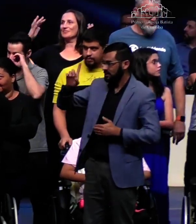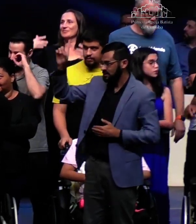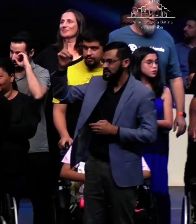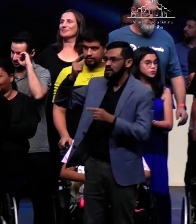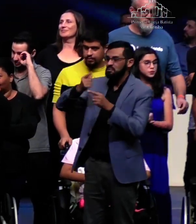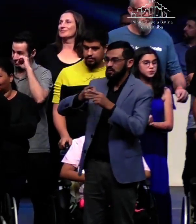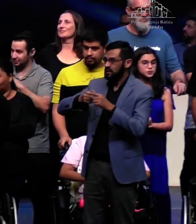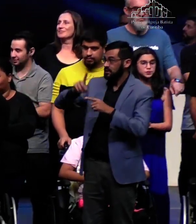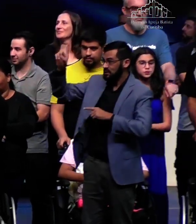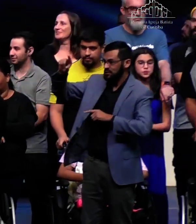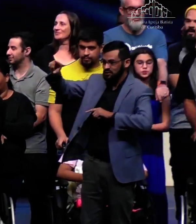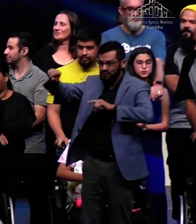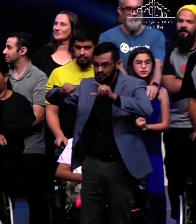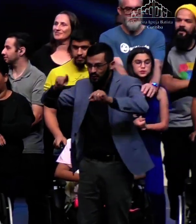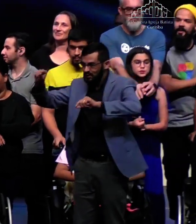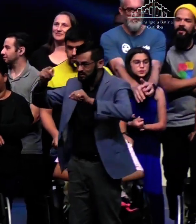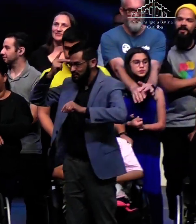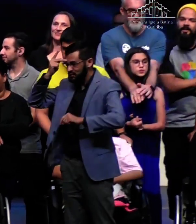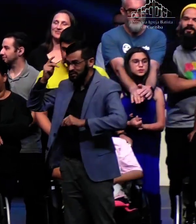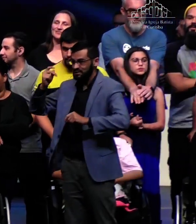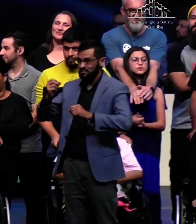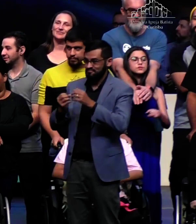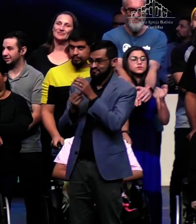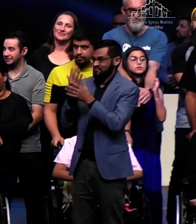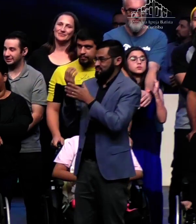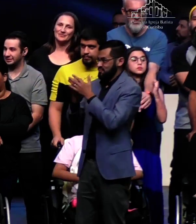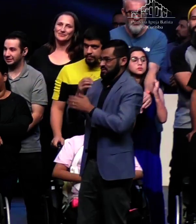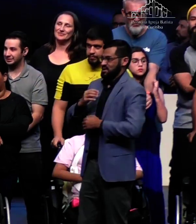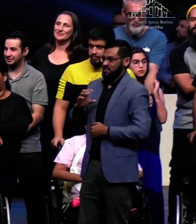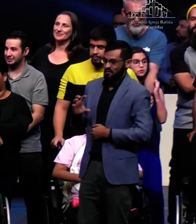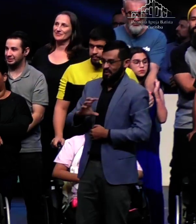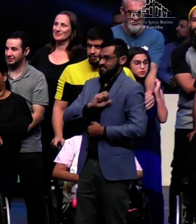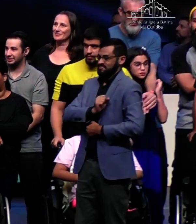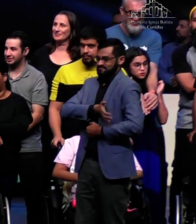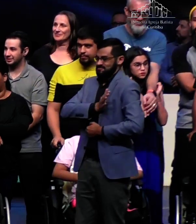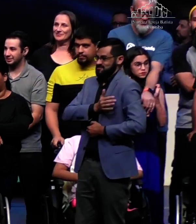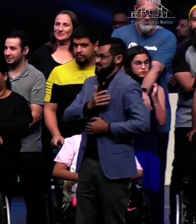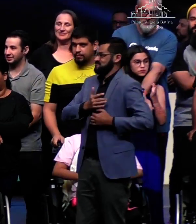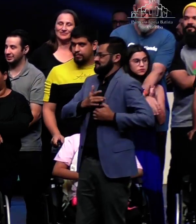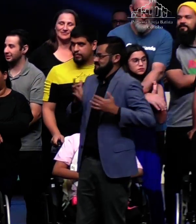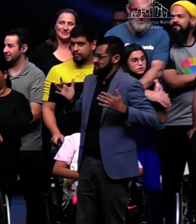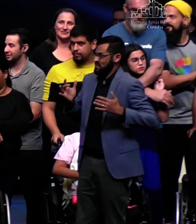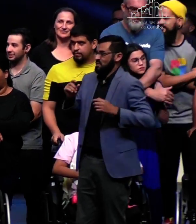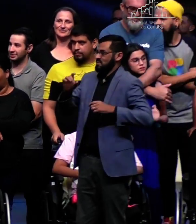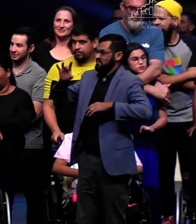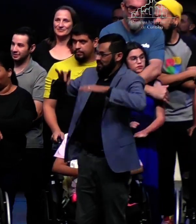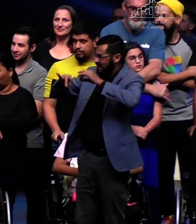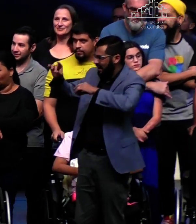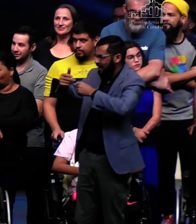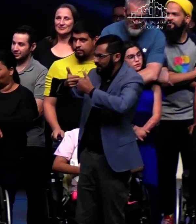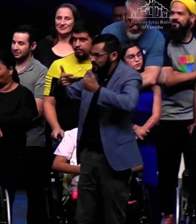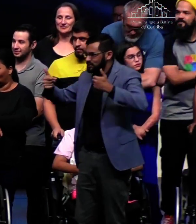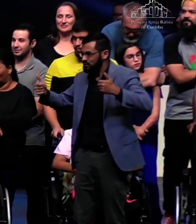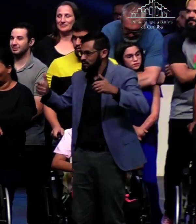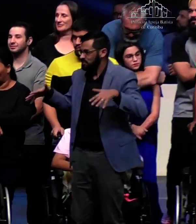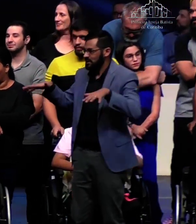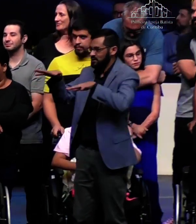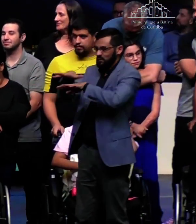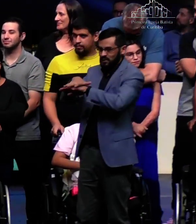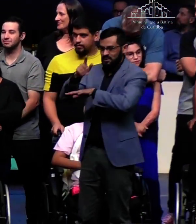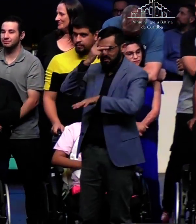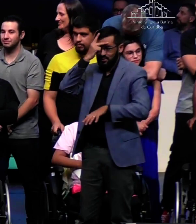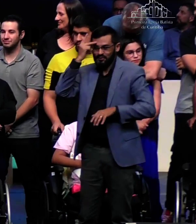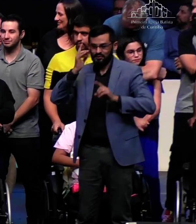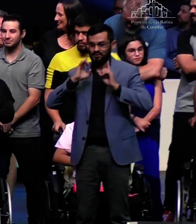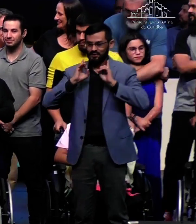Ele tem levantado pessoas com criatividade, com paixão, com coração voltado para as artes também, para incluir pessoas